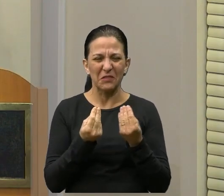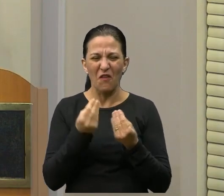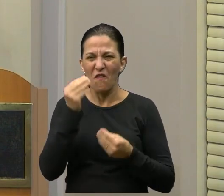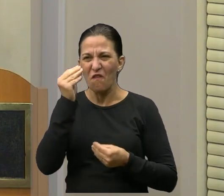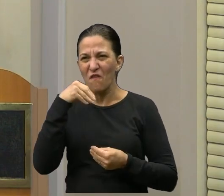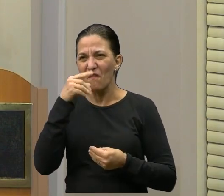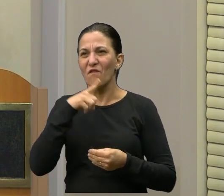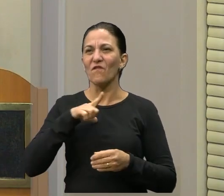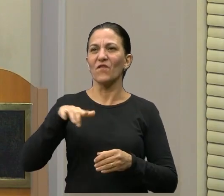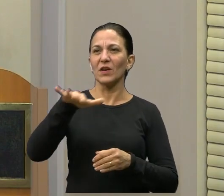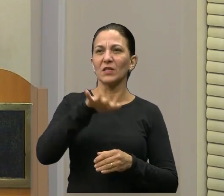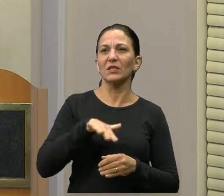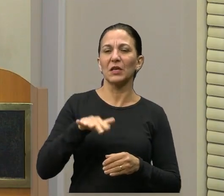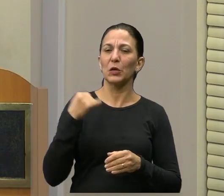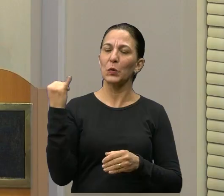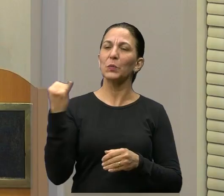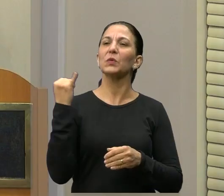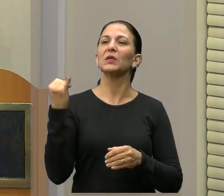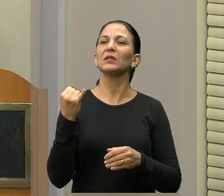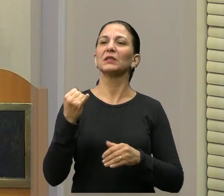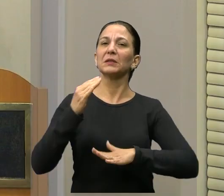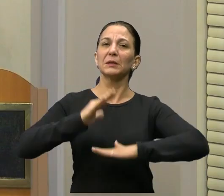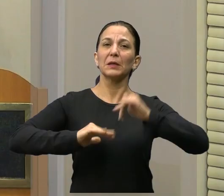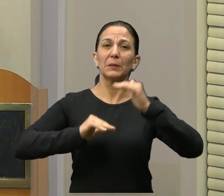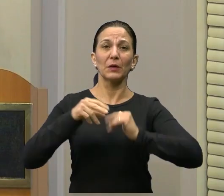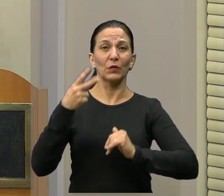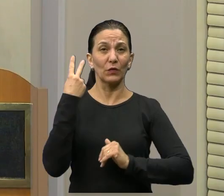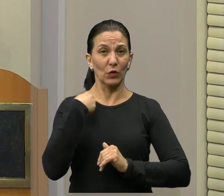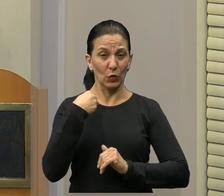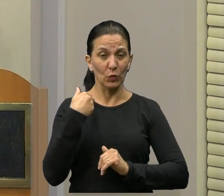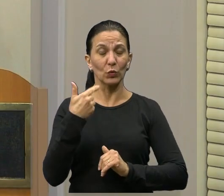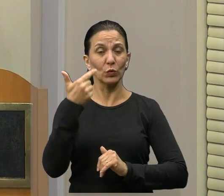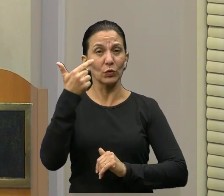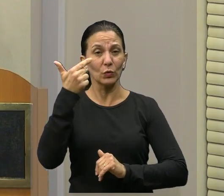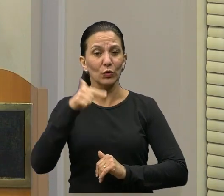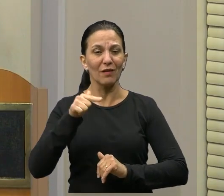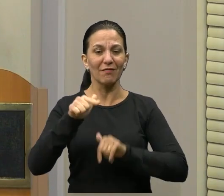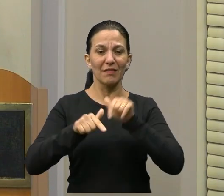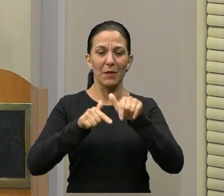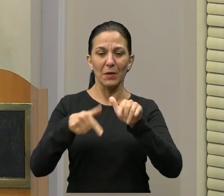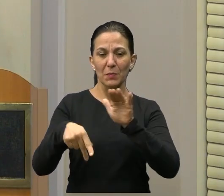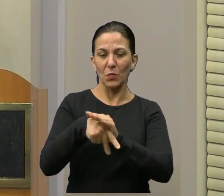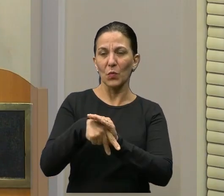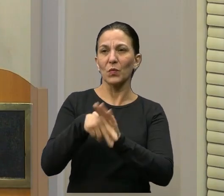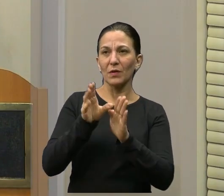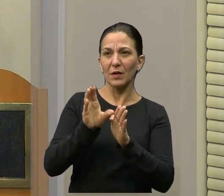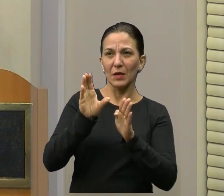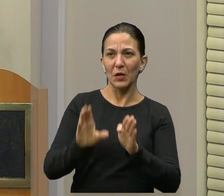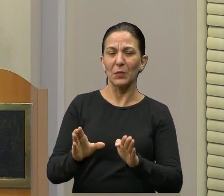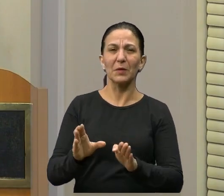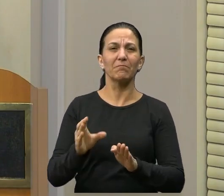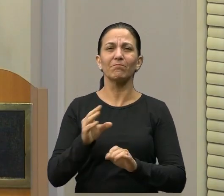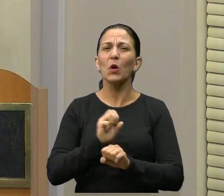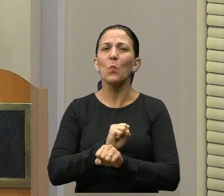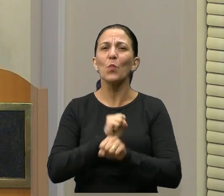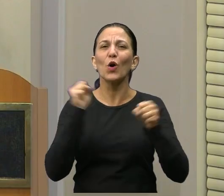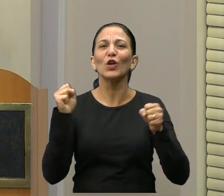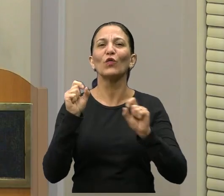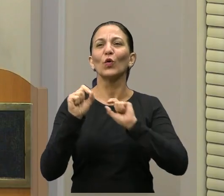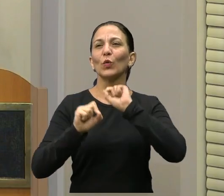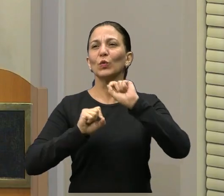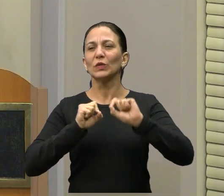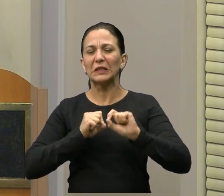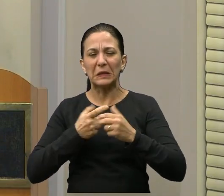importante para o exercício da vereança e a manutenção dos trabalhos dessa casa. Não dá, gente, para a gente abrir um precedente